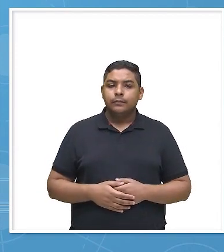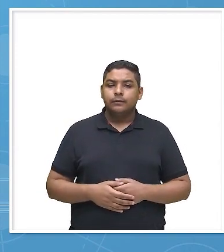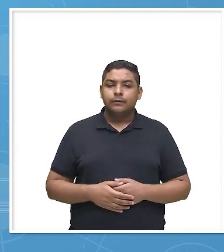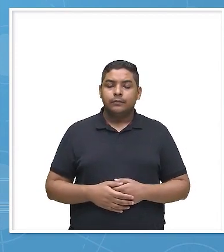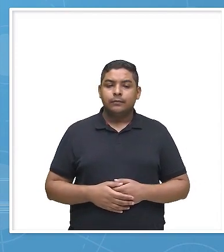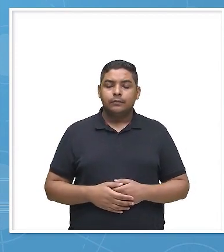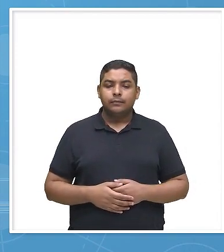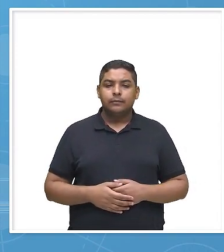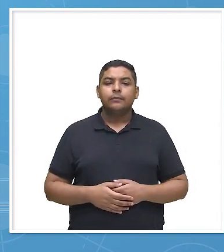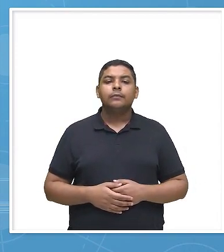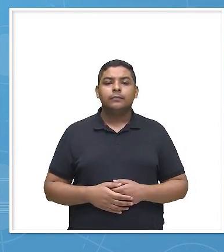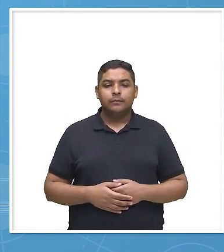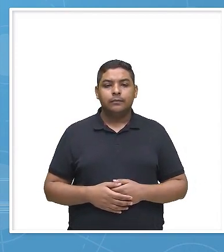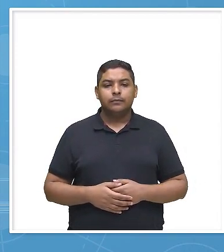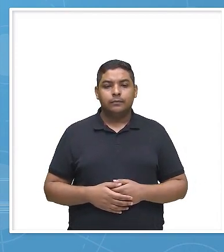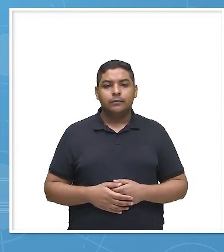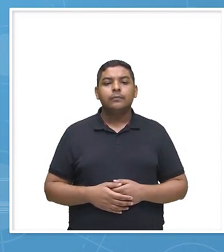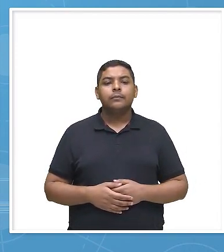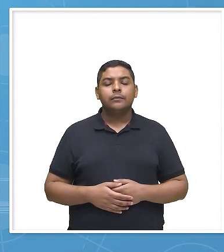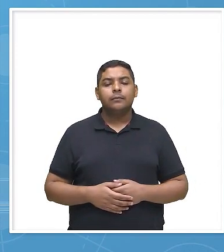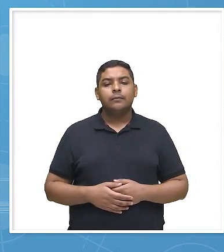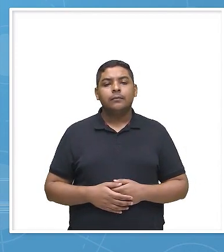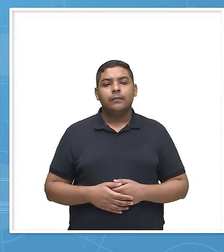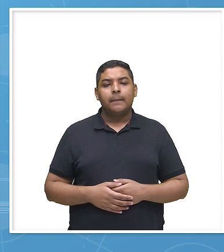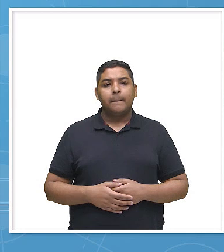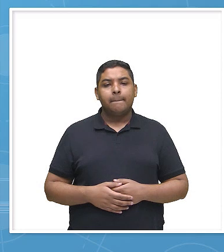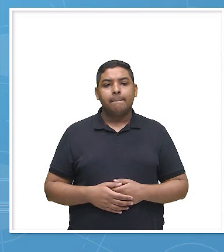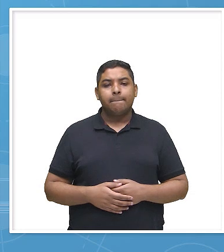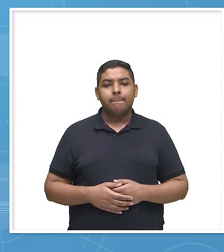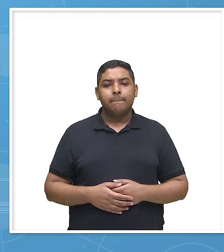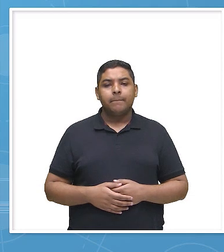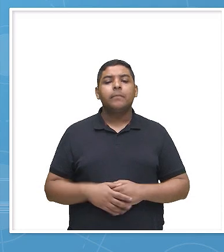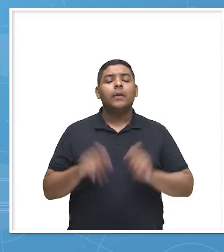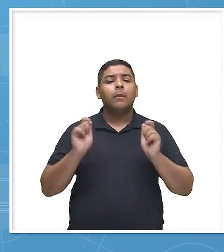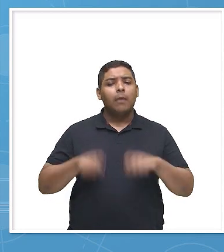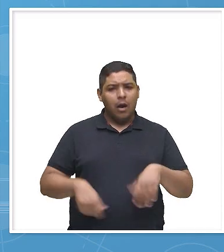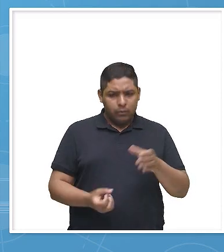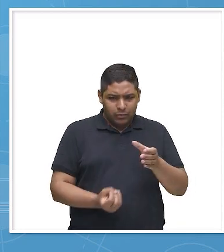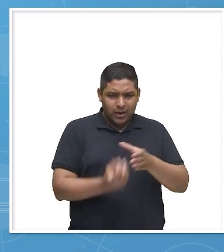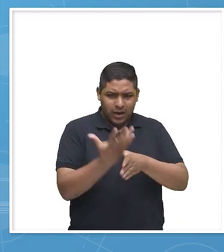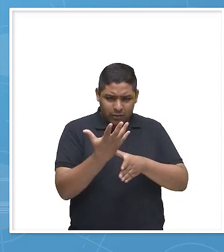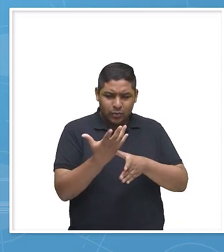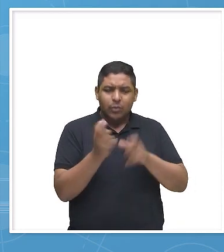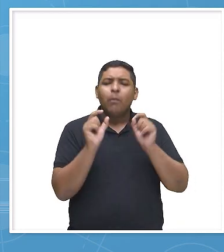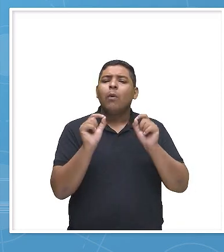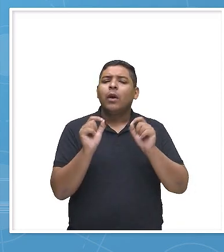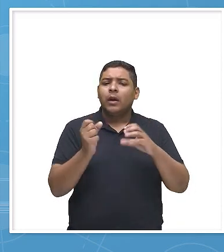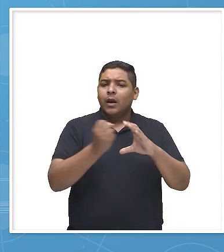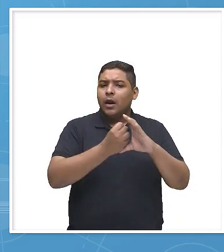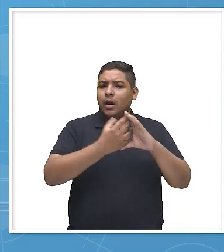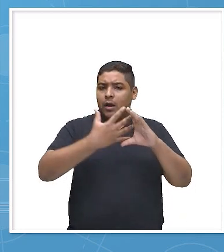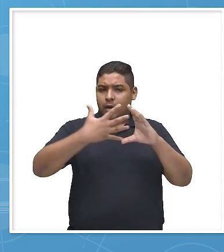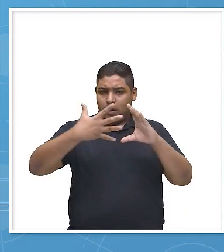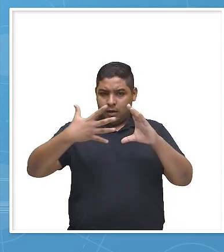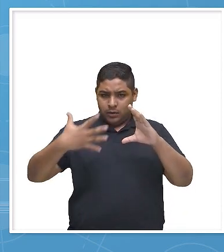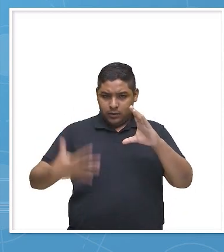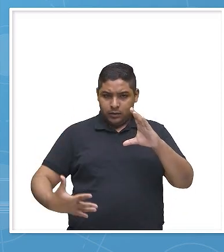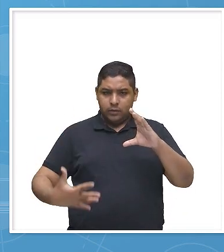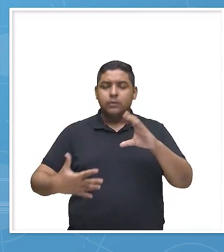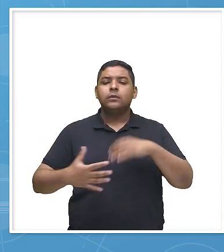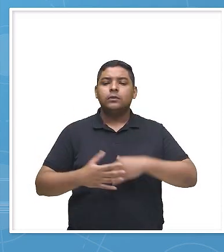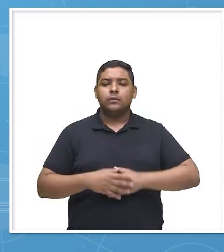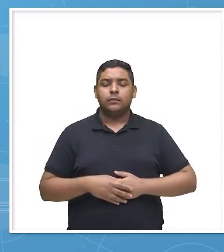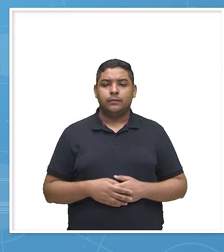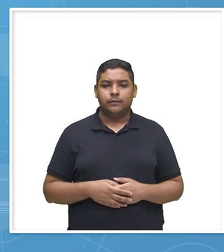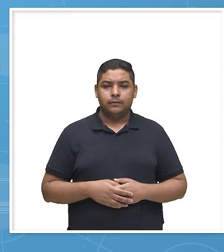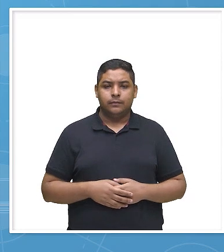Segunda questão, gabarito, a pergunta fala o seguinte. Pode-se dizer que o criacionismo, de novo, eu estou falando do